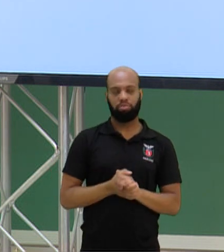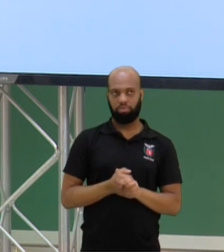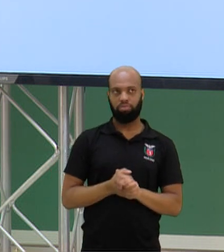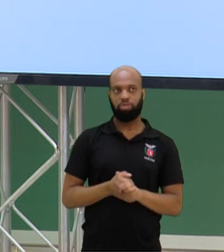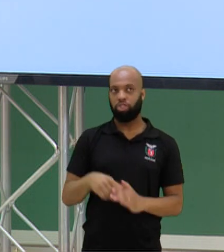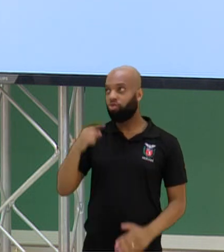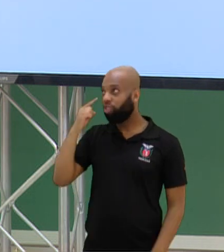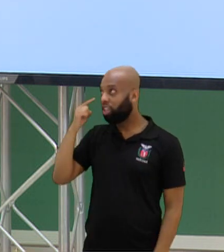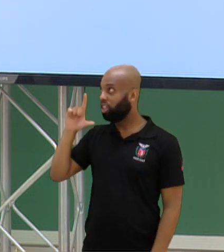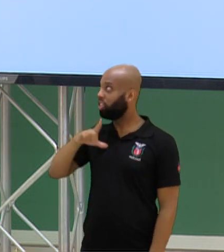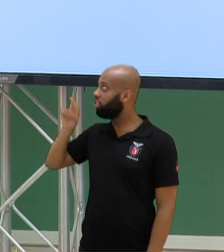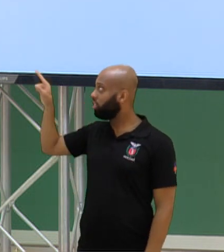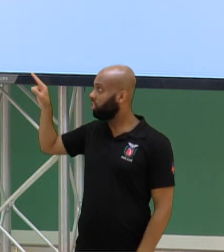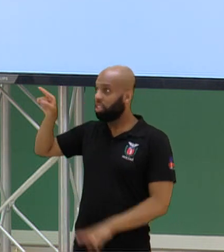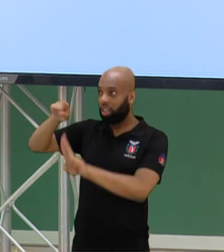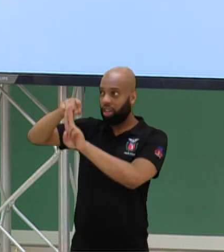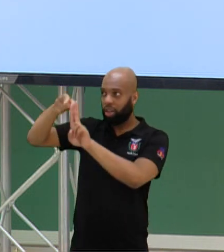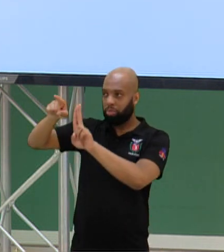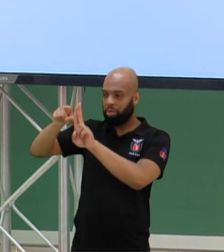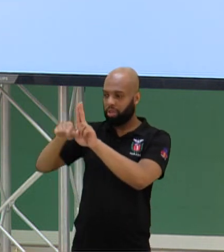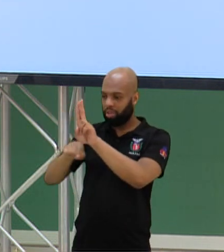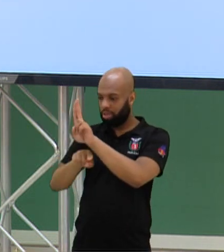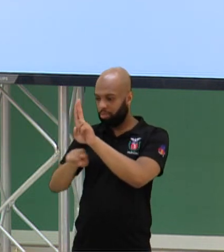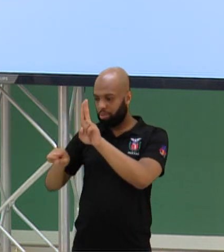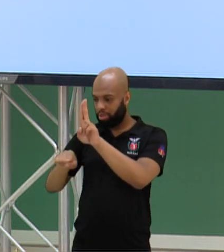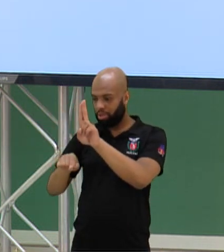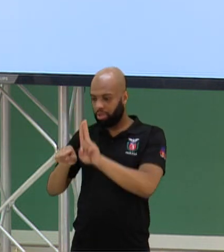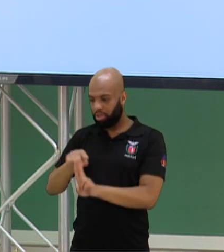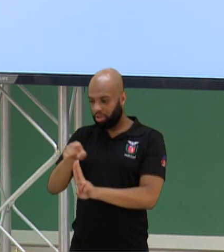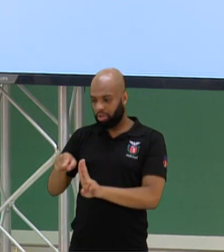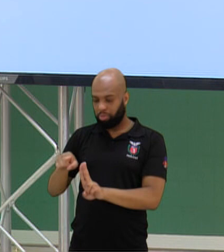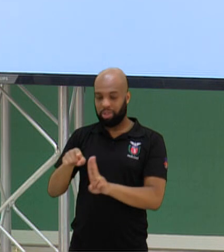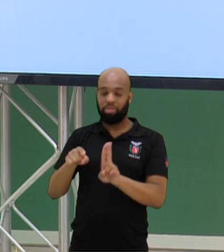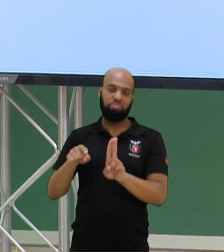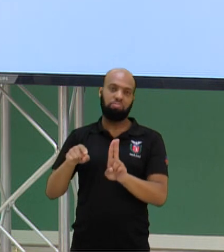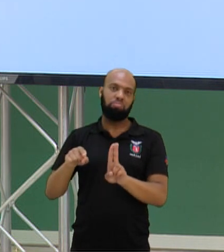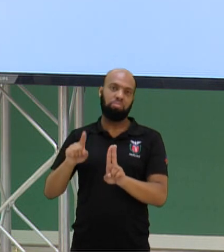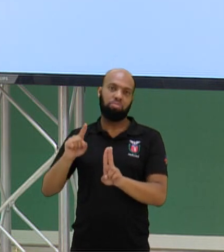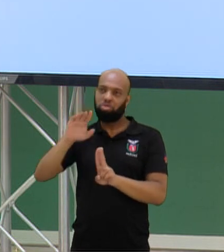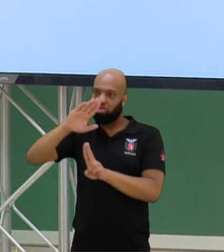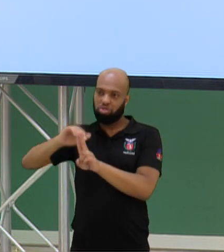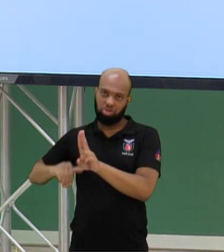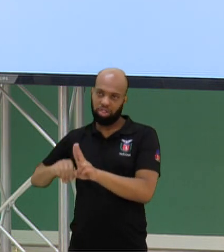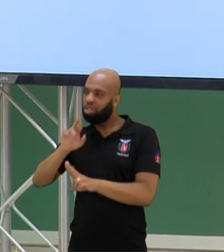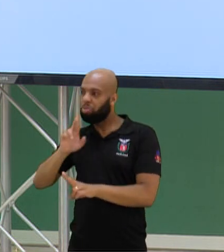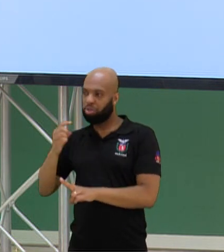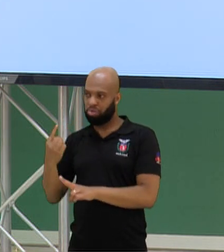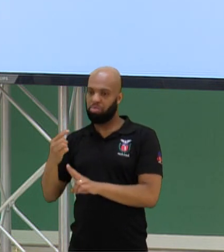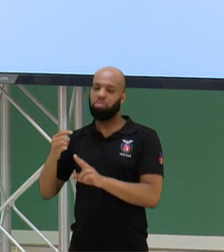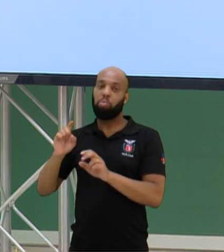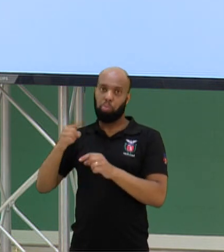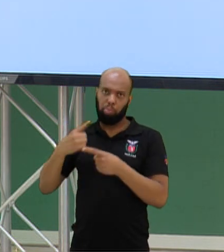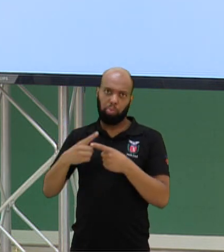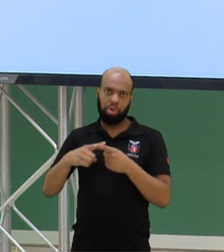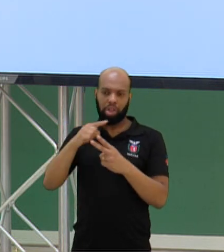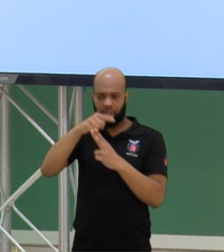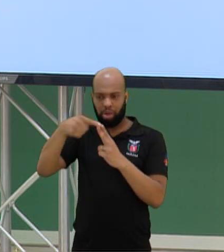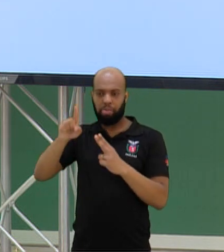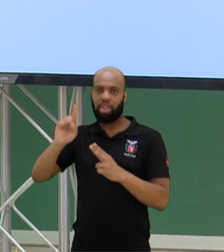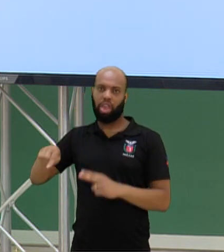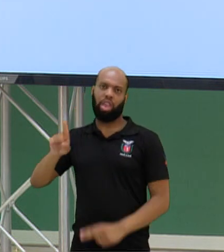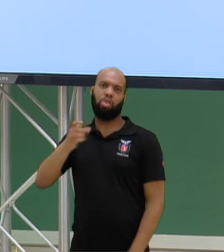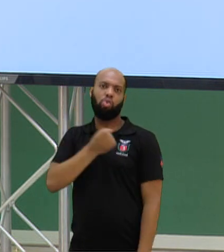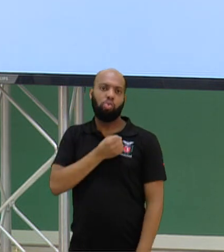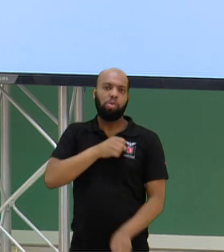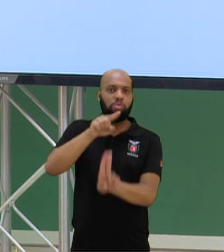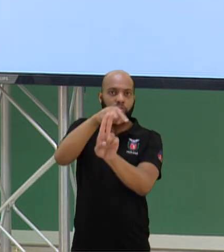cortar, né? Π divididos por π é 1, tá bom? Só para lembrar um pouquinho disso, tá bom? Porque ele é um número também, tá bom? Vocês olham ali,